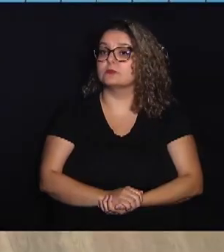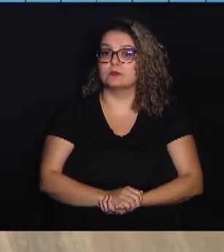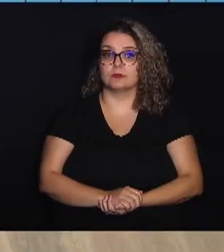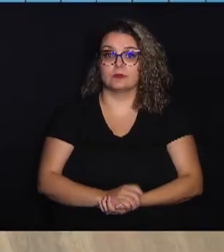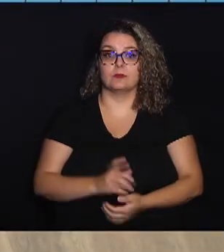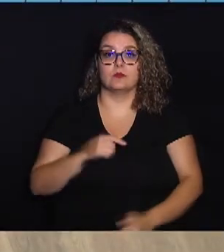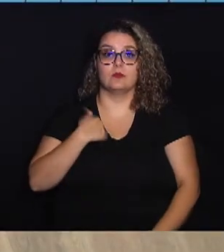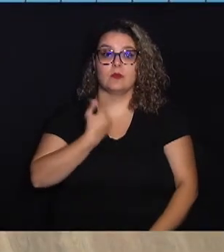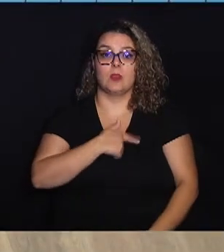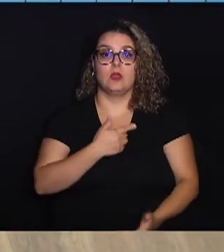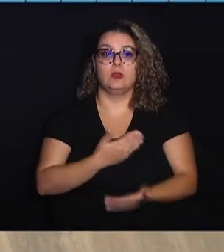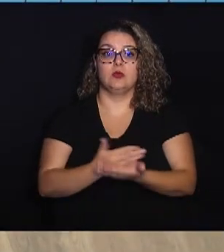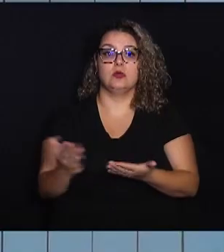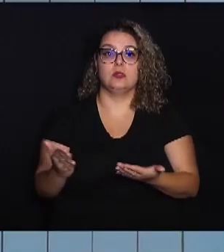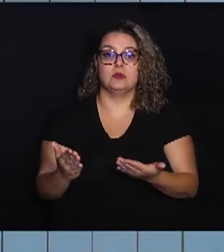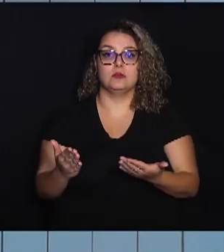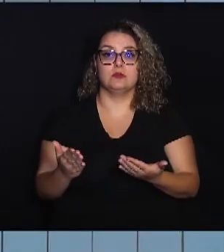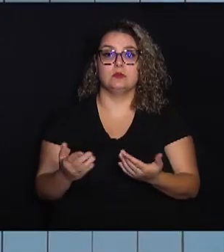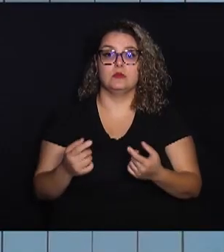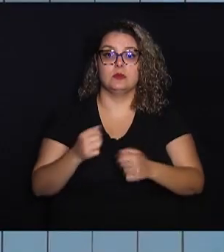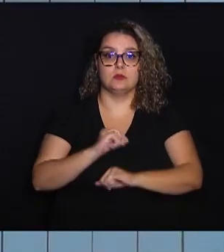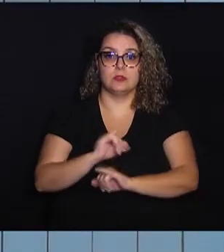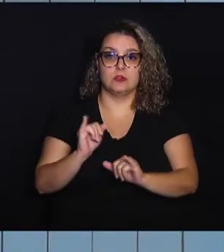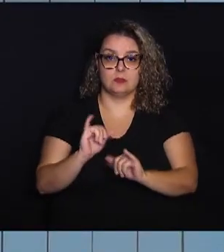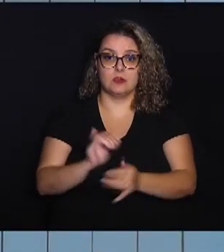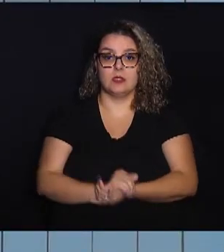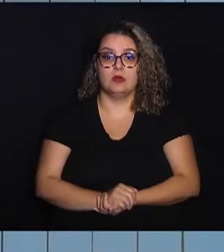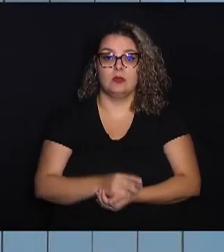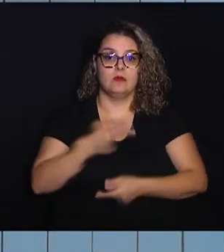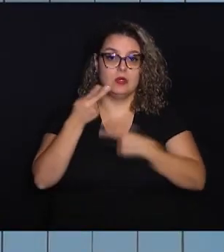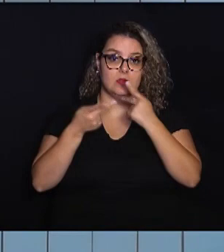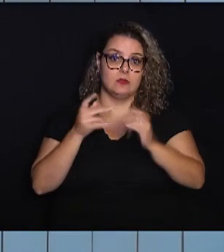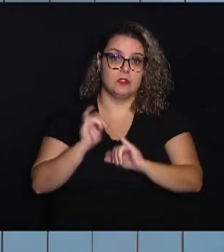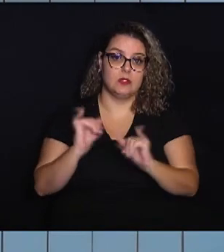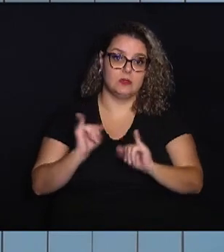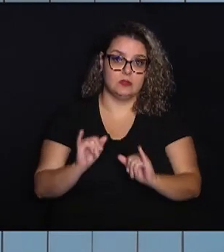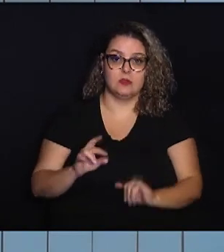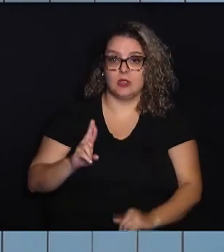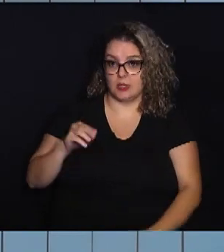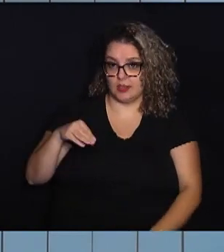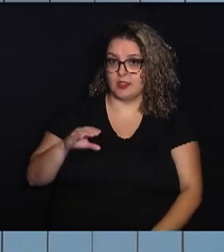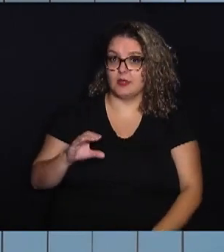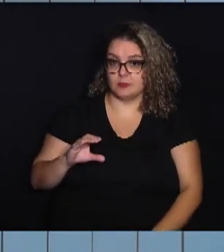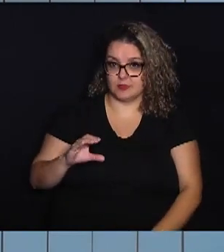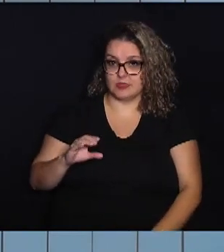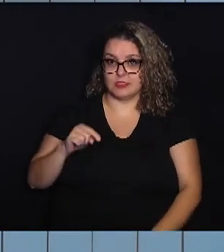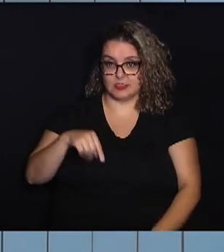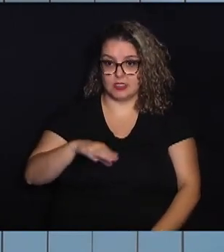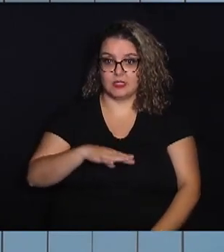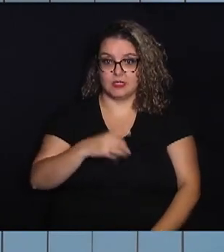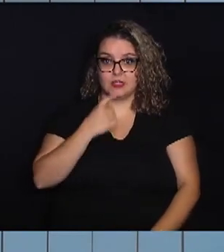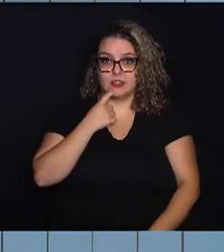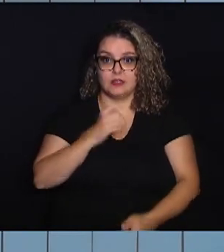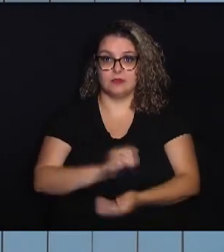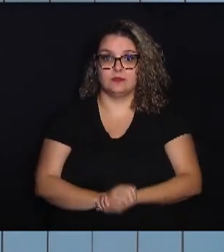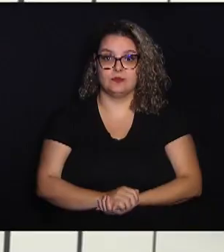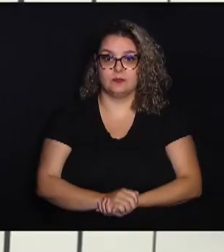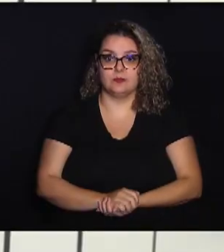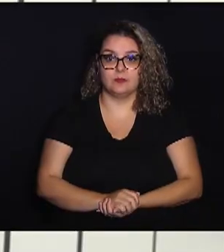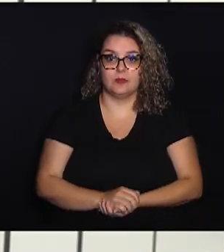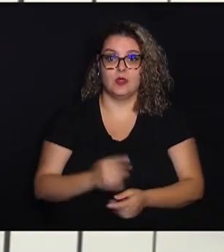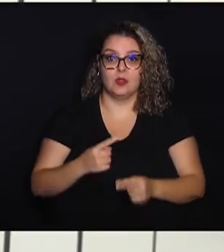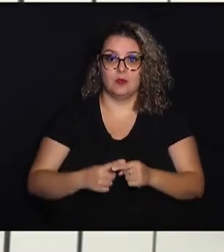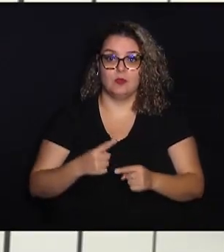E a gente abre a edição de hoje falando das notícias da metrópole, o que acontece aqui em Campinas e região. Porque